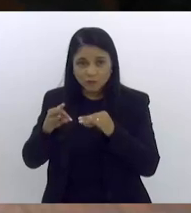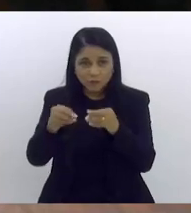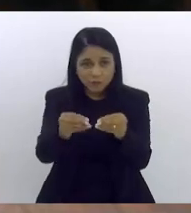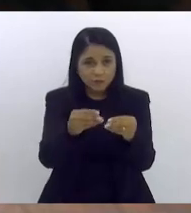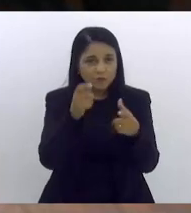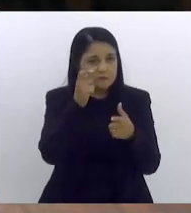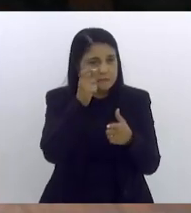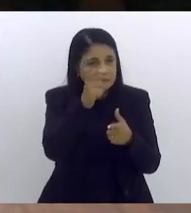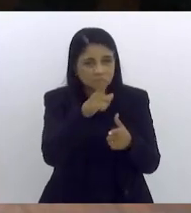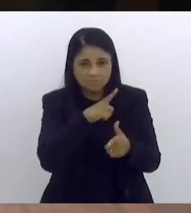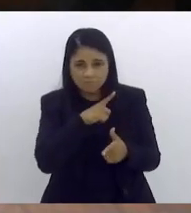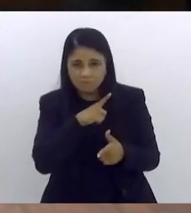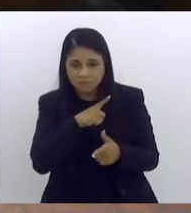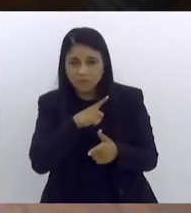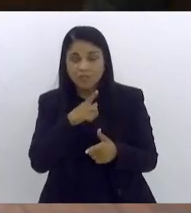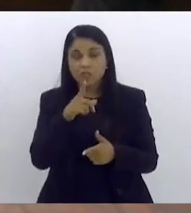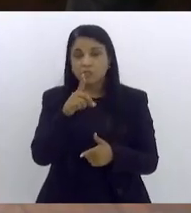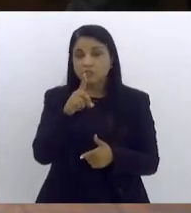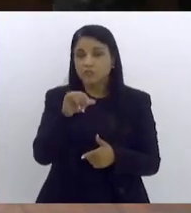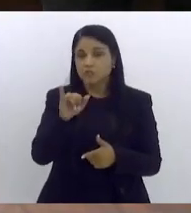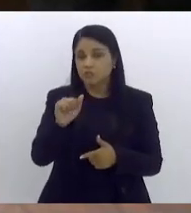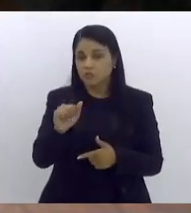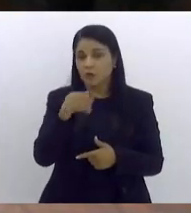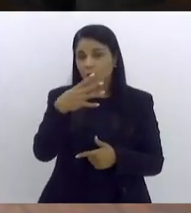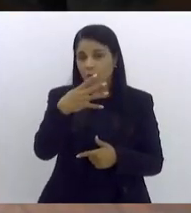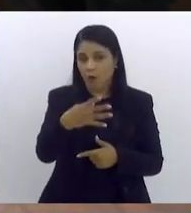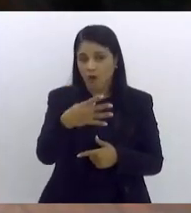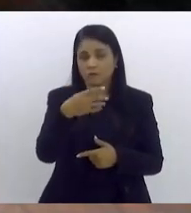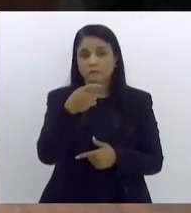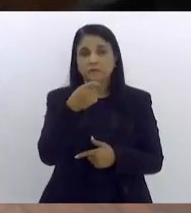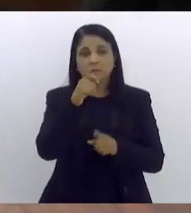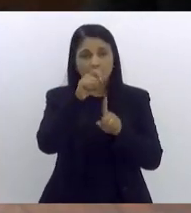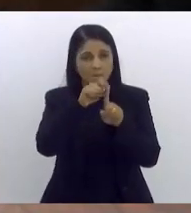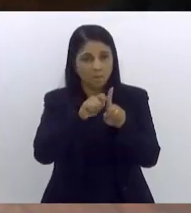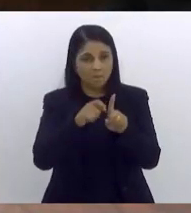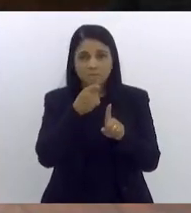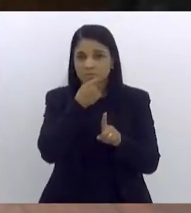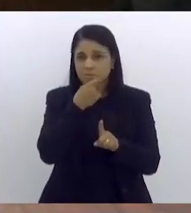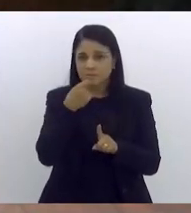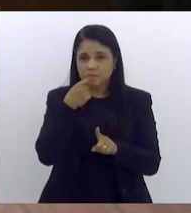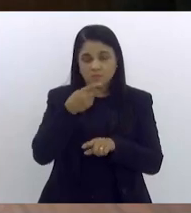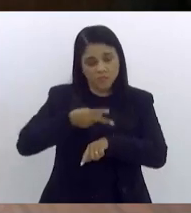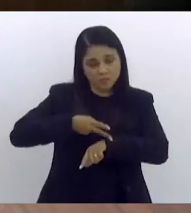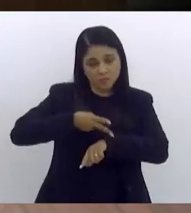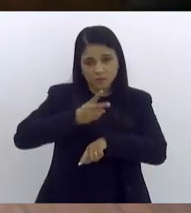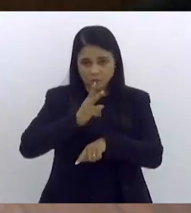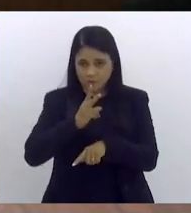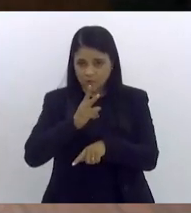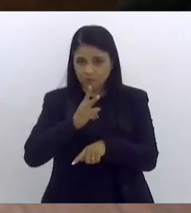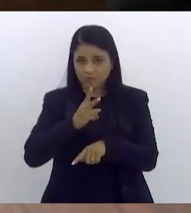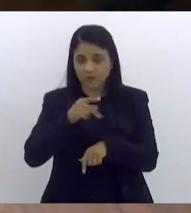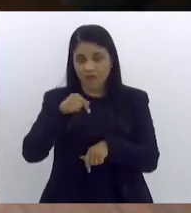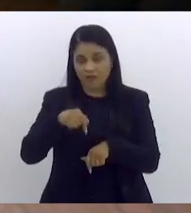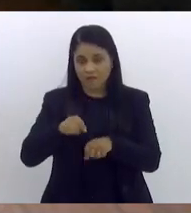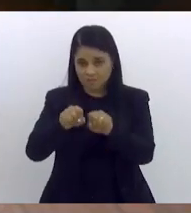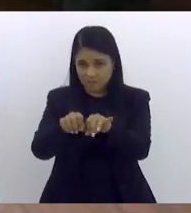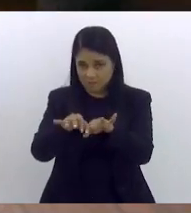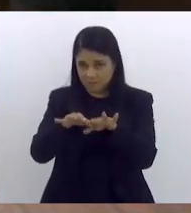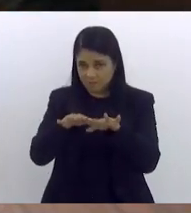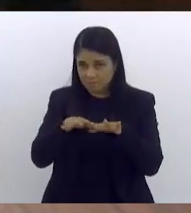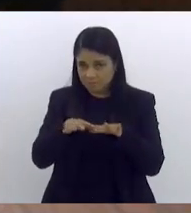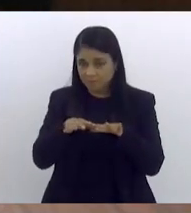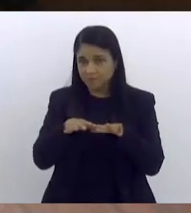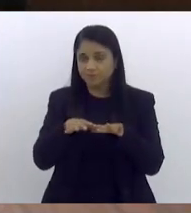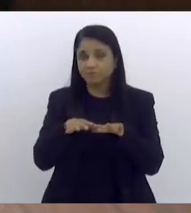se interessem, no dia 4 de setembro, às 14 horas, nós vamos realizar aqui na Assembleia